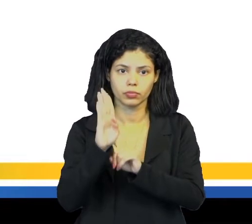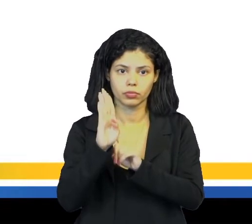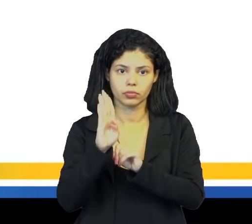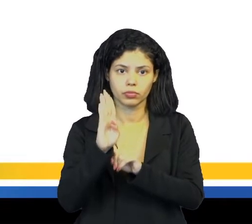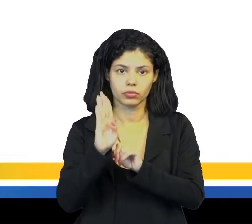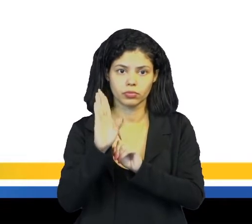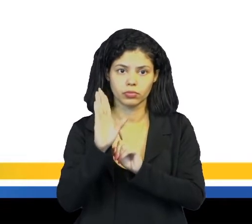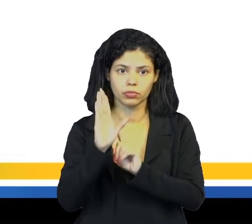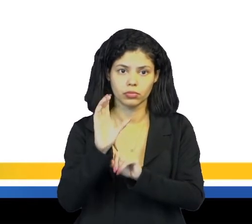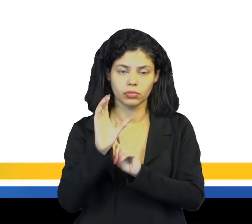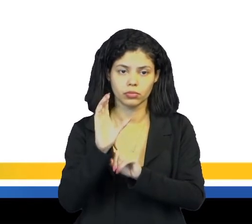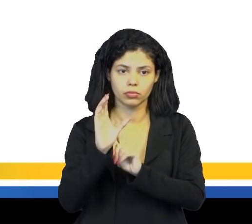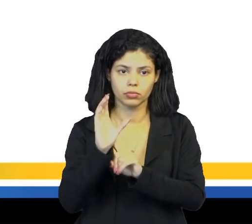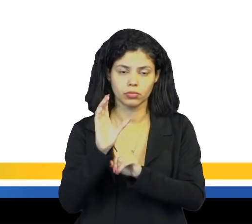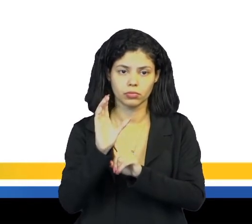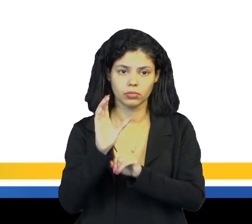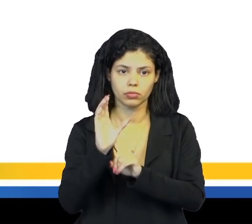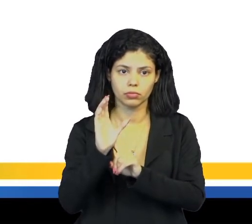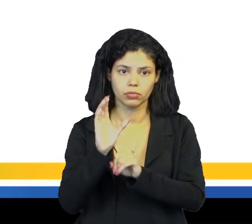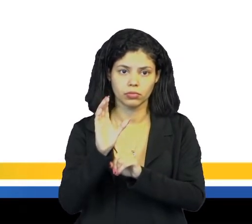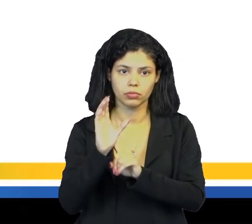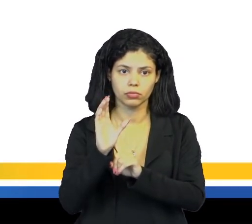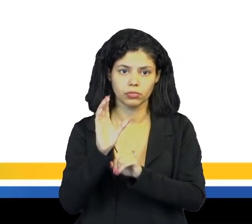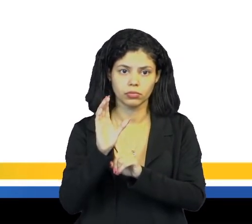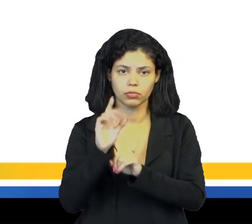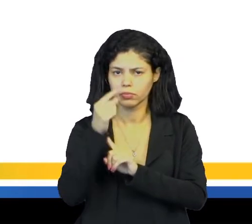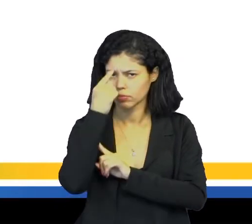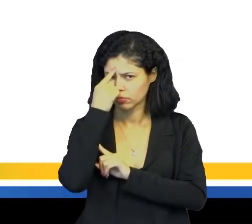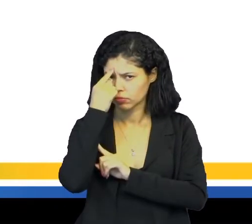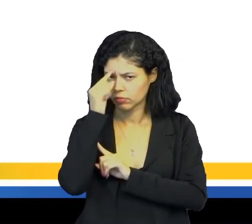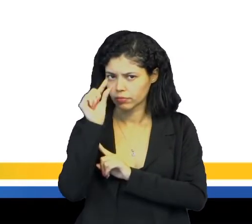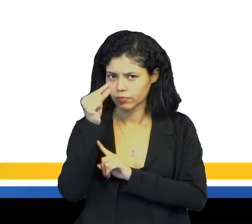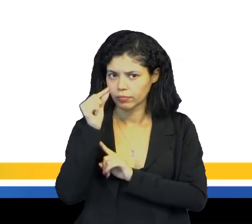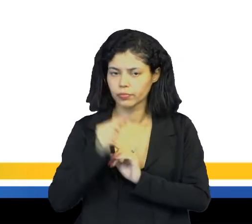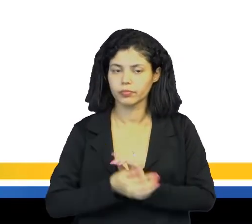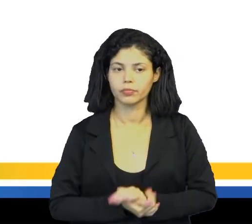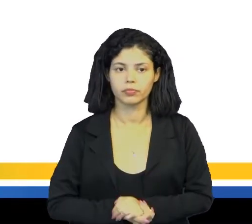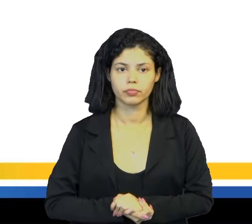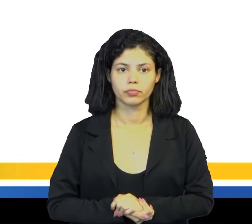ou conhecimento teológico? Vamos lá, meninos, vamos pensar um pouquinho.